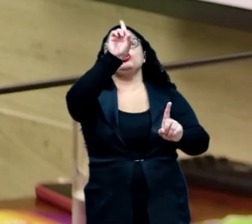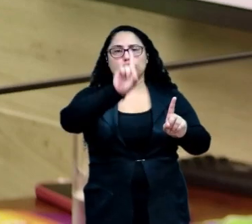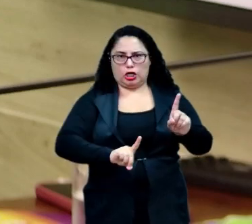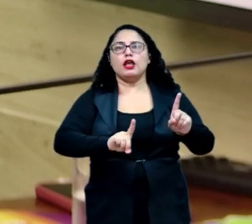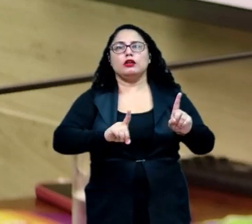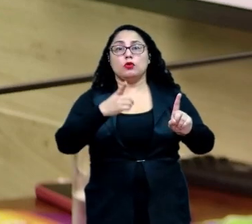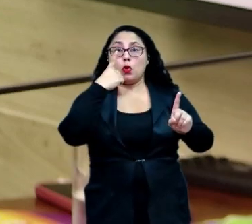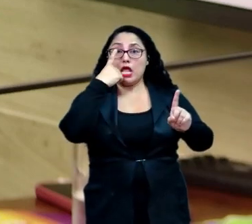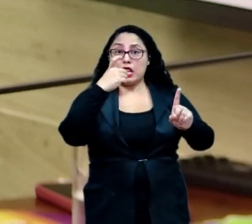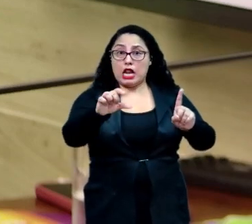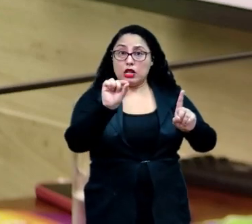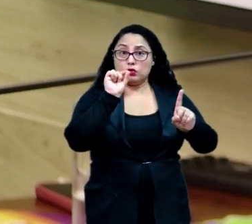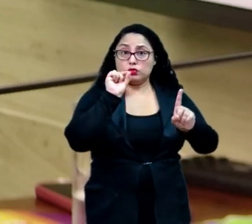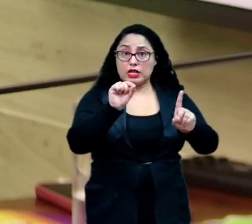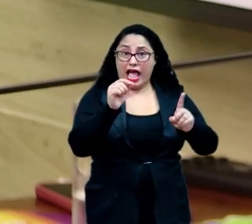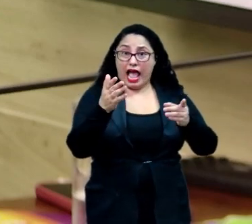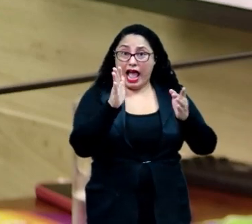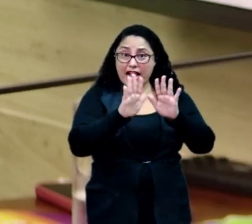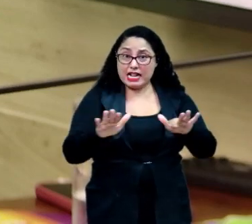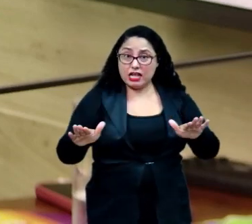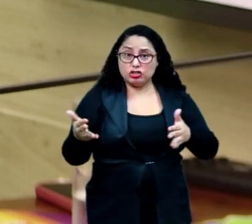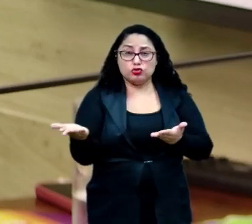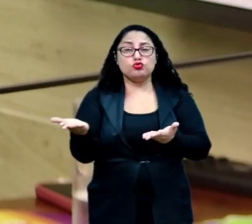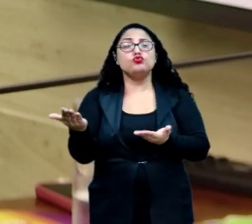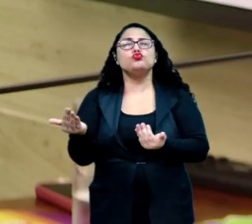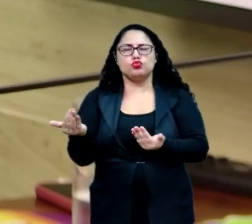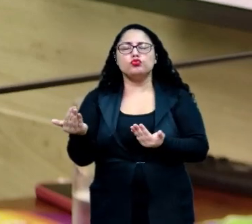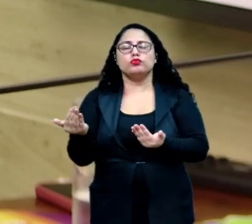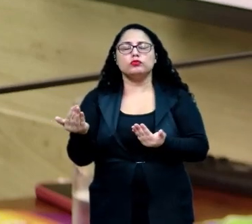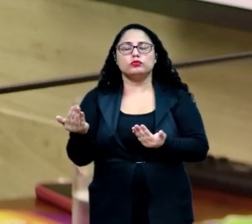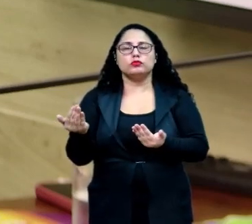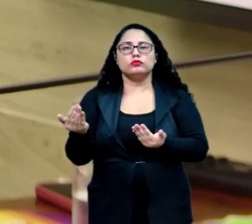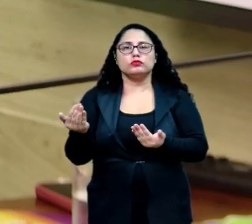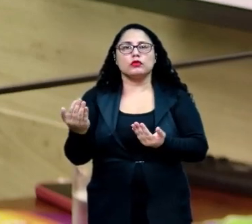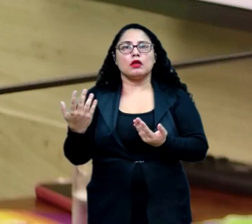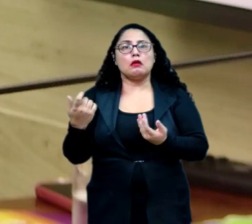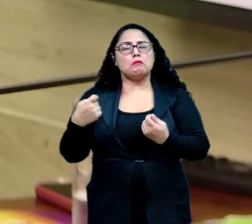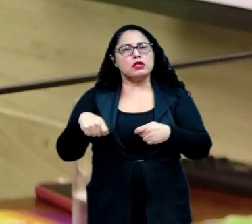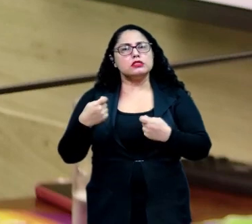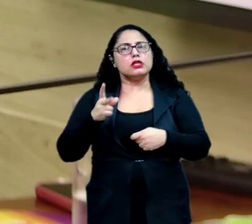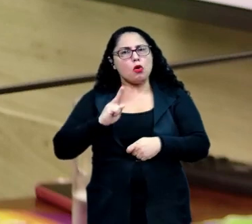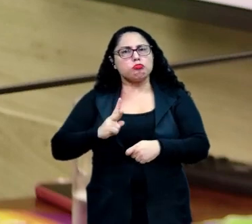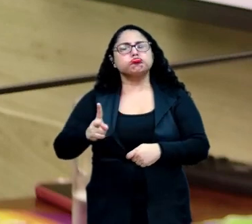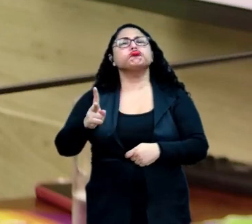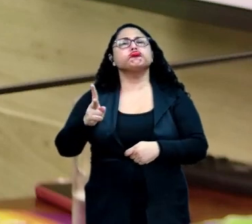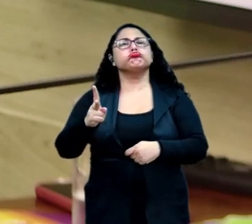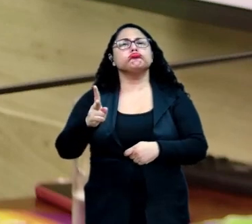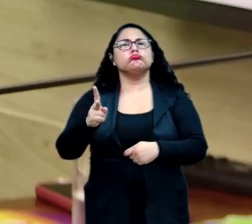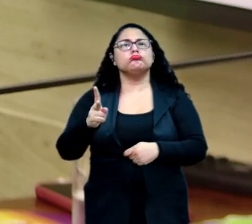o interesse da criança e do adolescente, ele tem que prevalecer sempre.